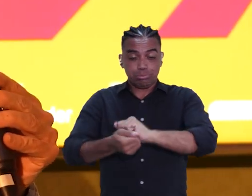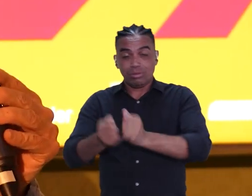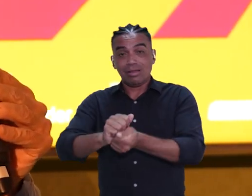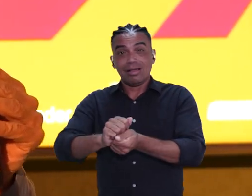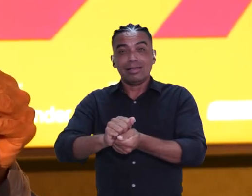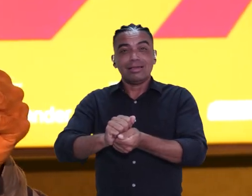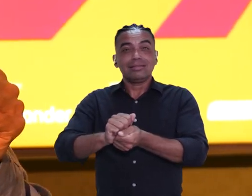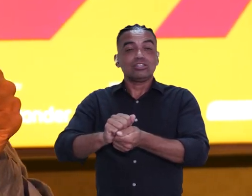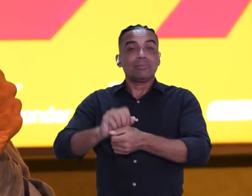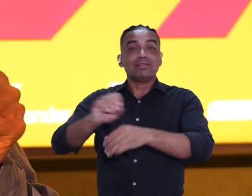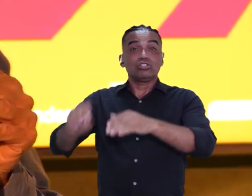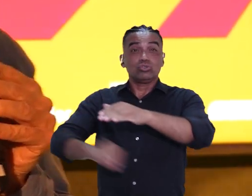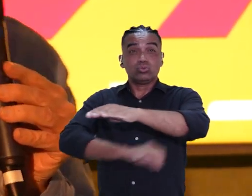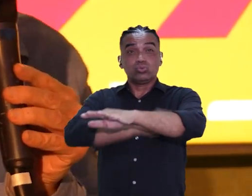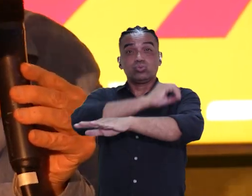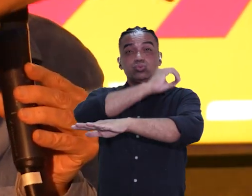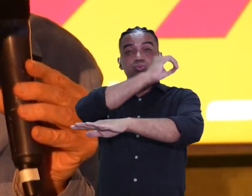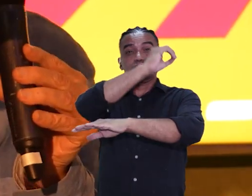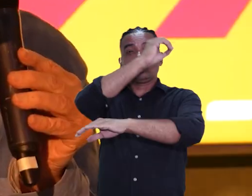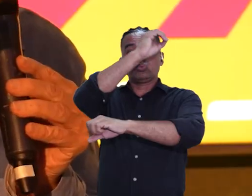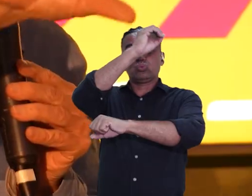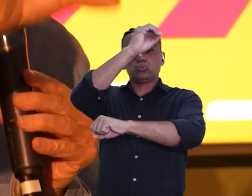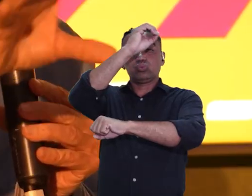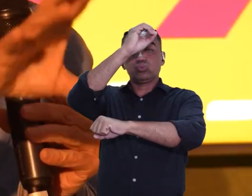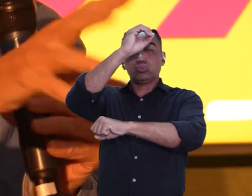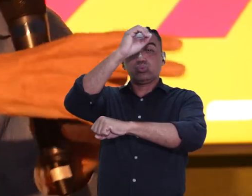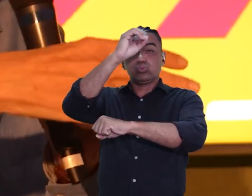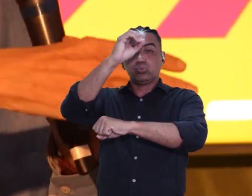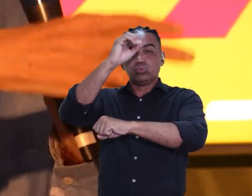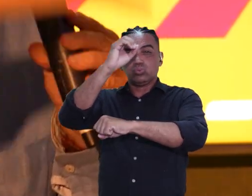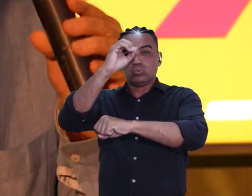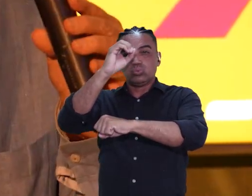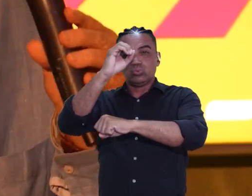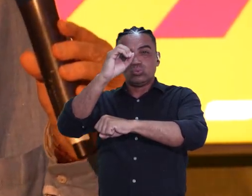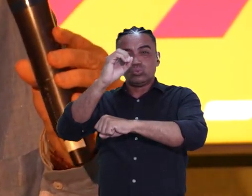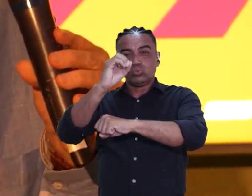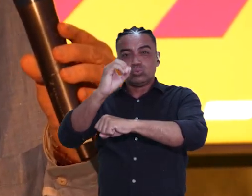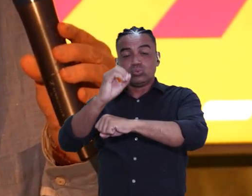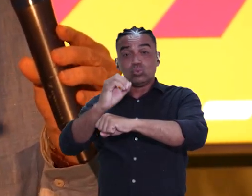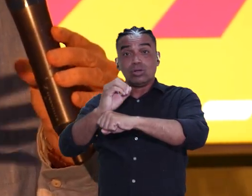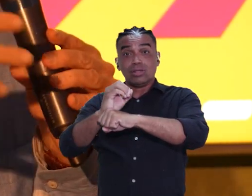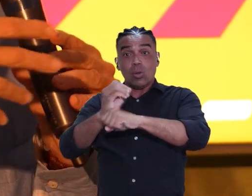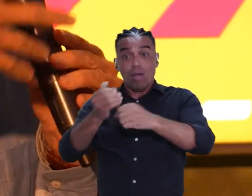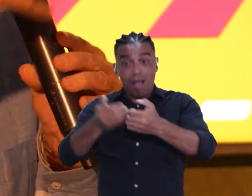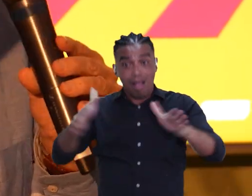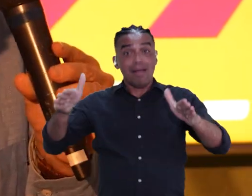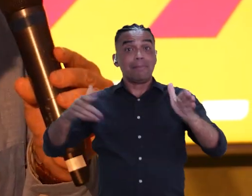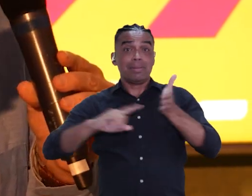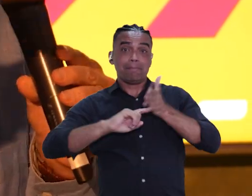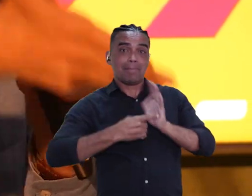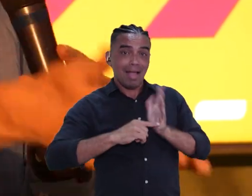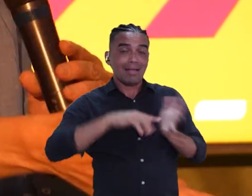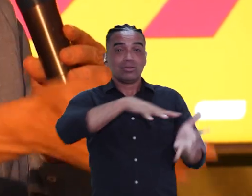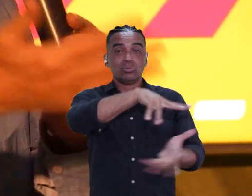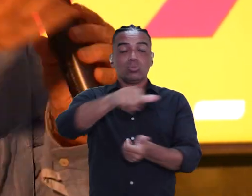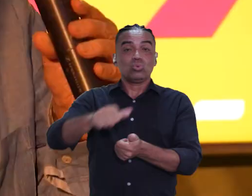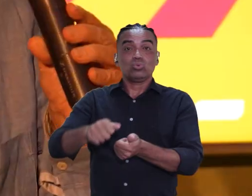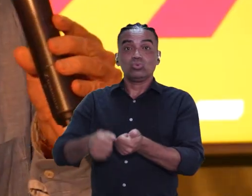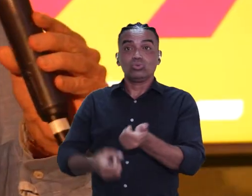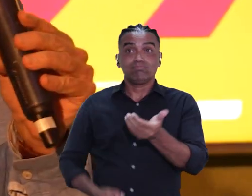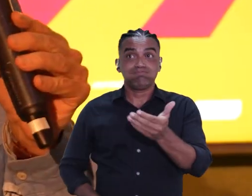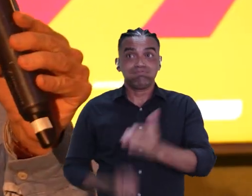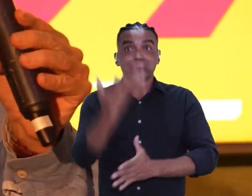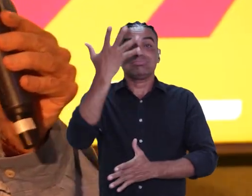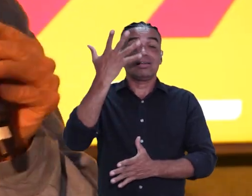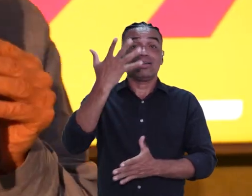vai desaparecendo a luz, naquela entreluz, se abre a máquina do mundo e se revela, e o